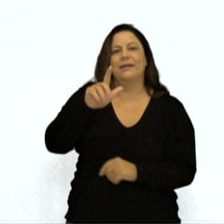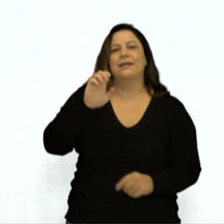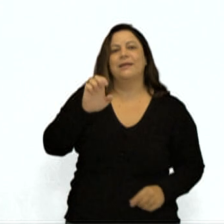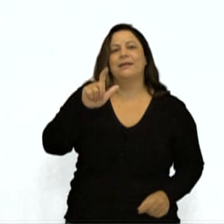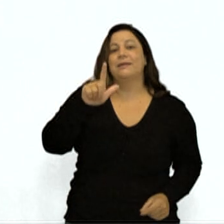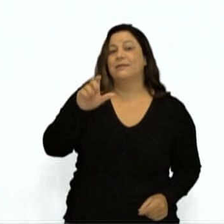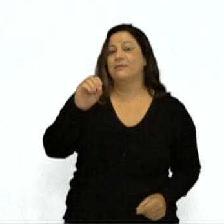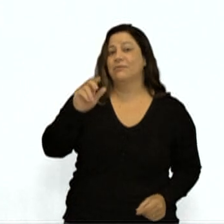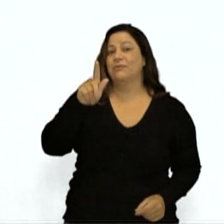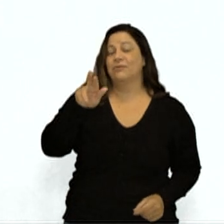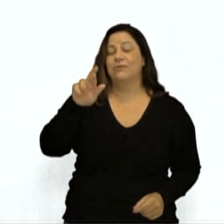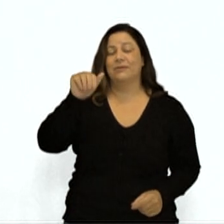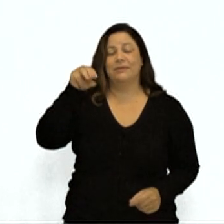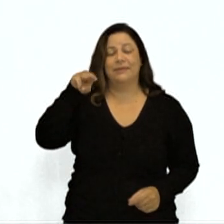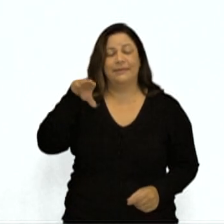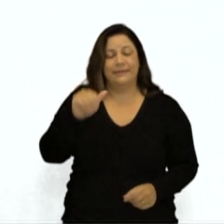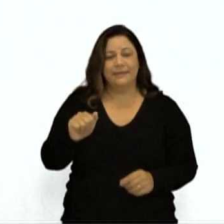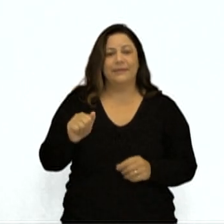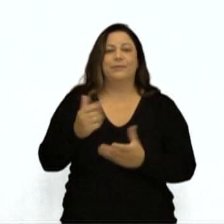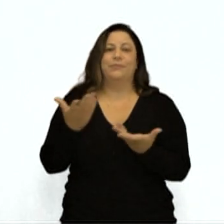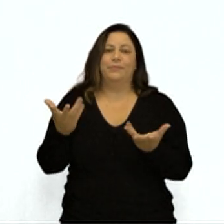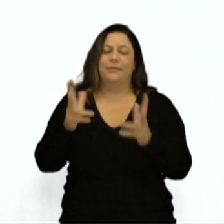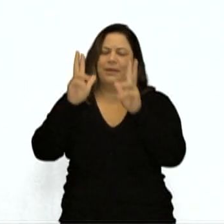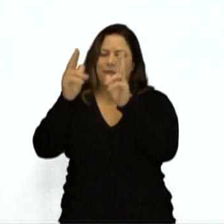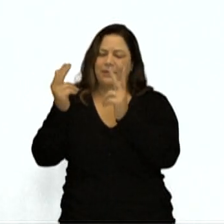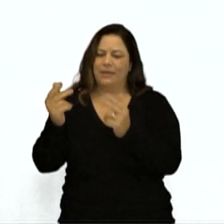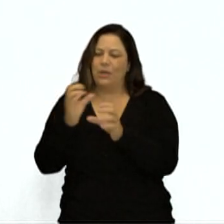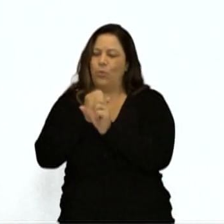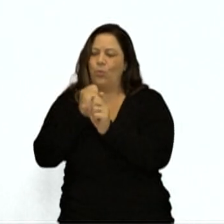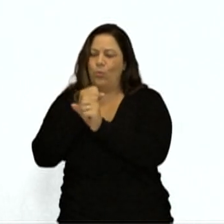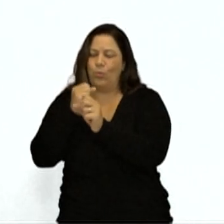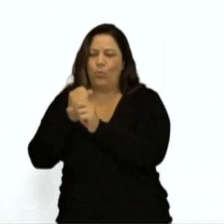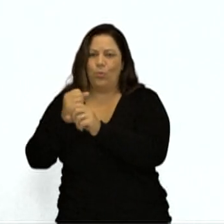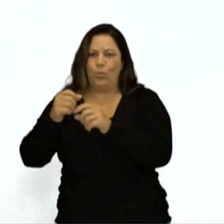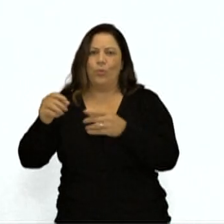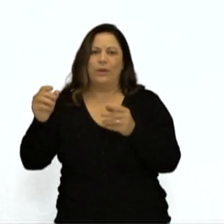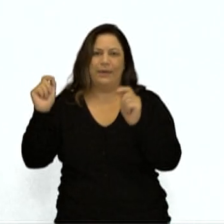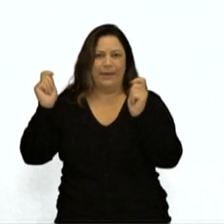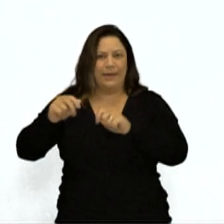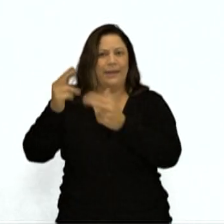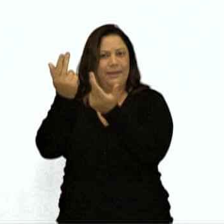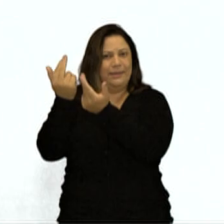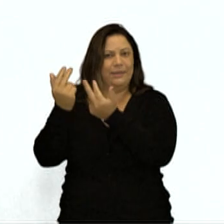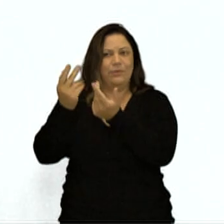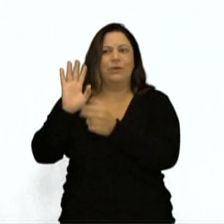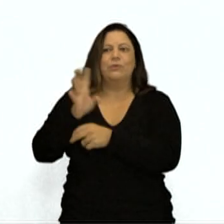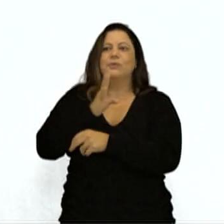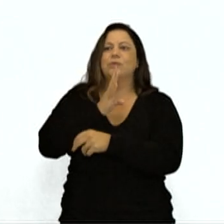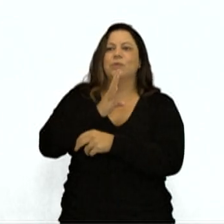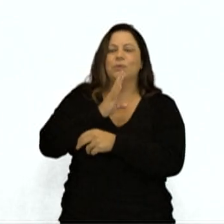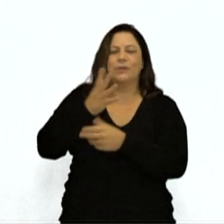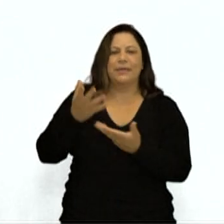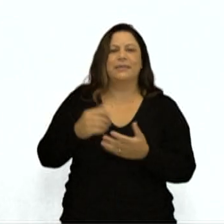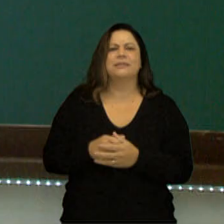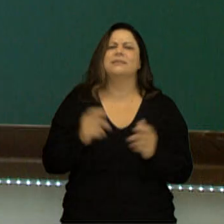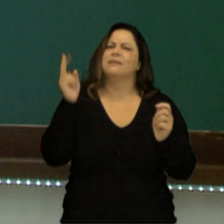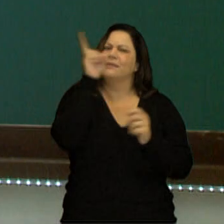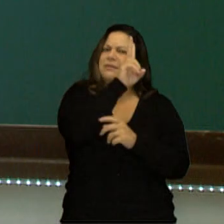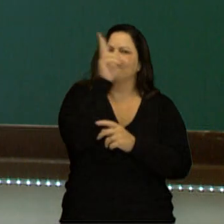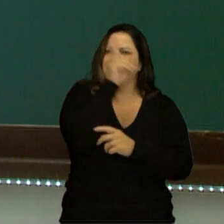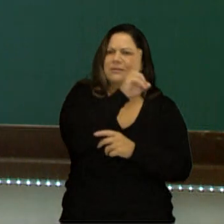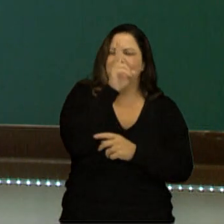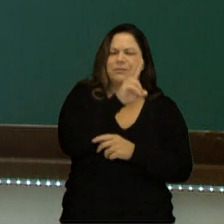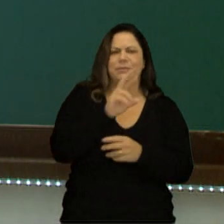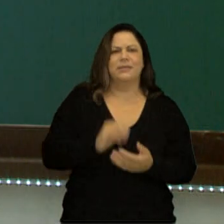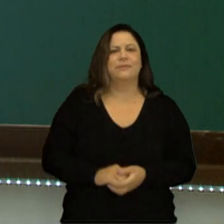é o mesmo, a gente já conhece. Relembrando aqui, vou falar como se fosse cilindro reto, mas ele vale também para